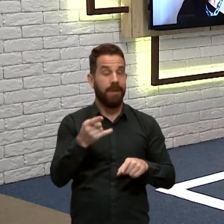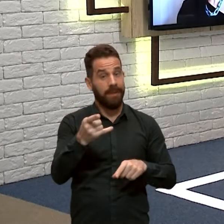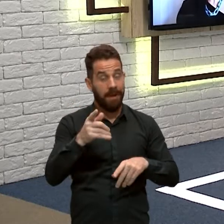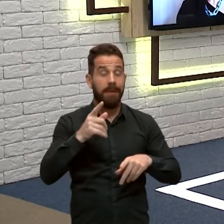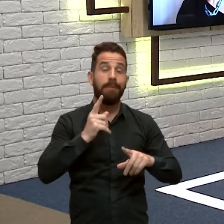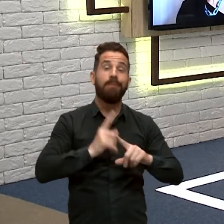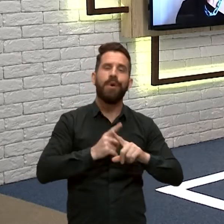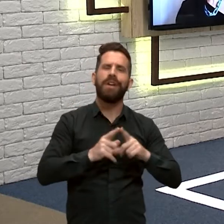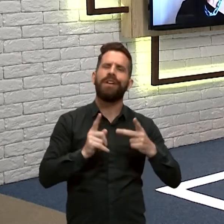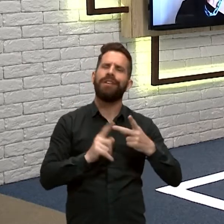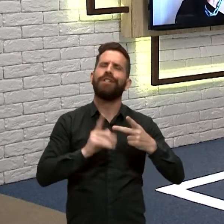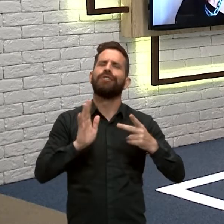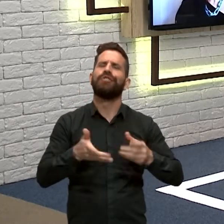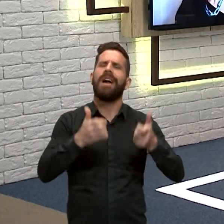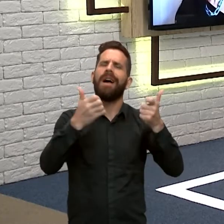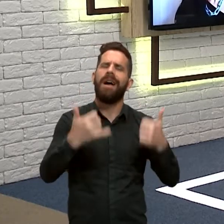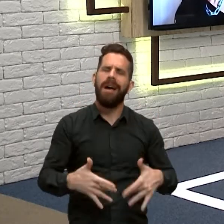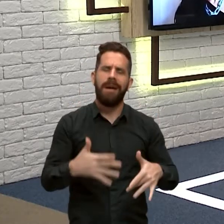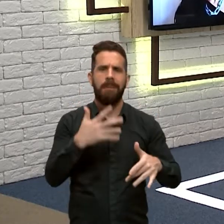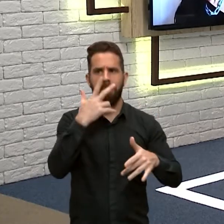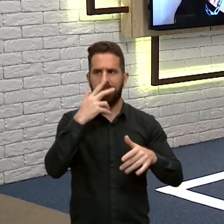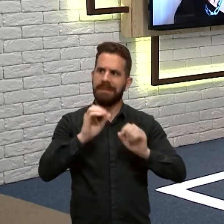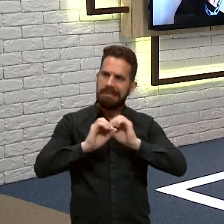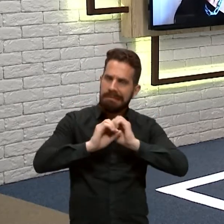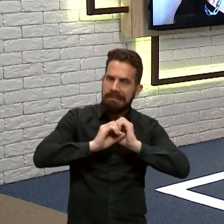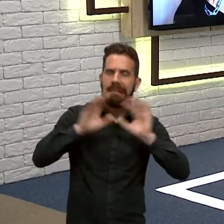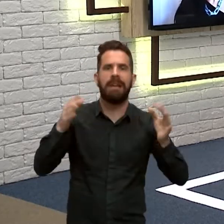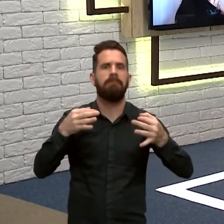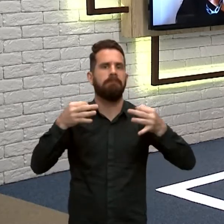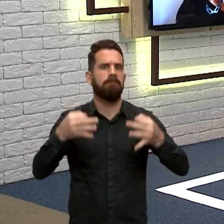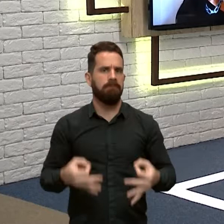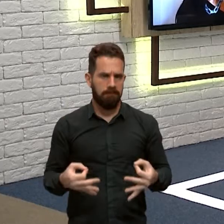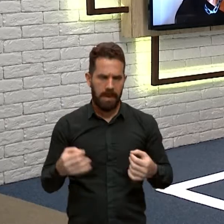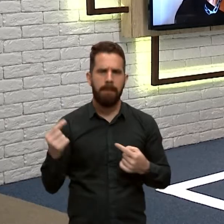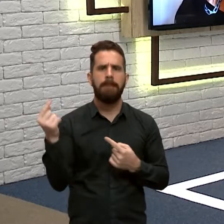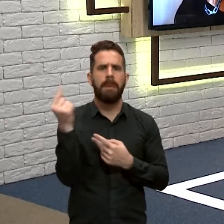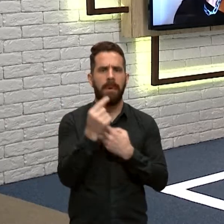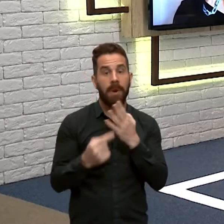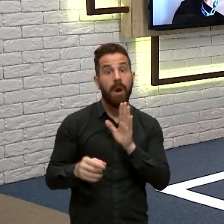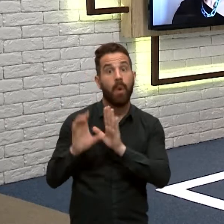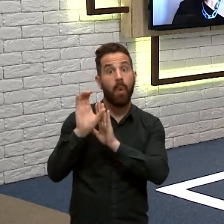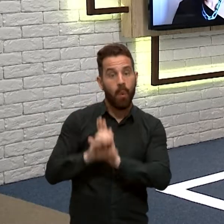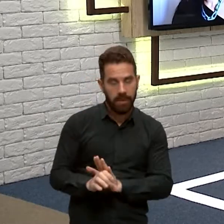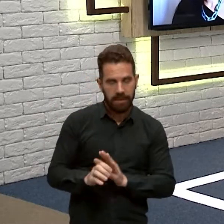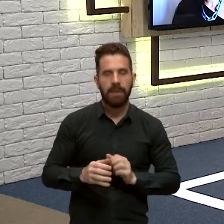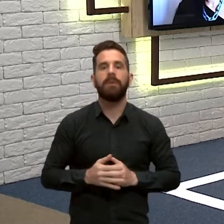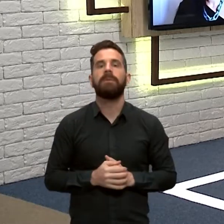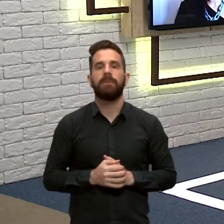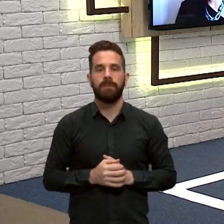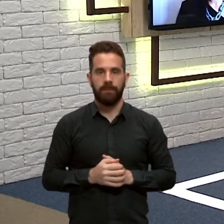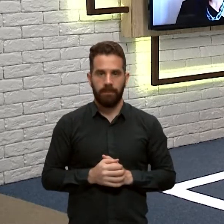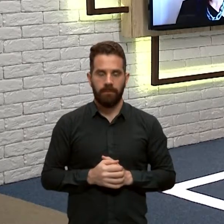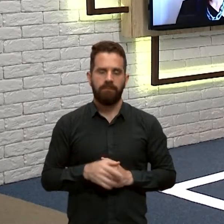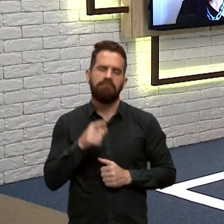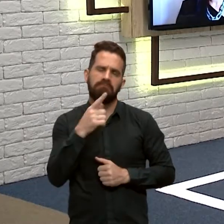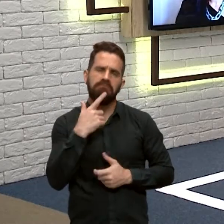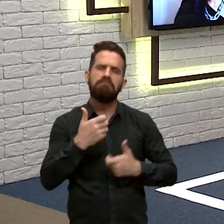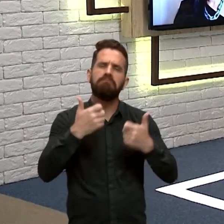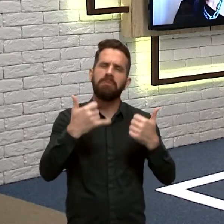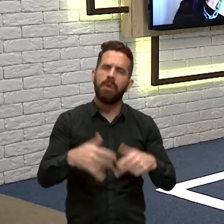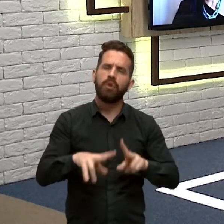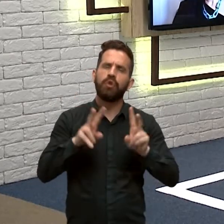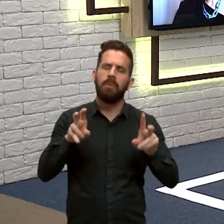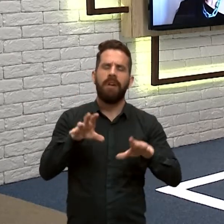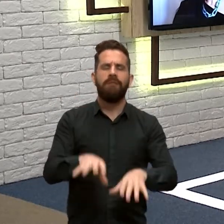aí uma explicação muito pontual, muito bacana sobre esses conceitos. Já falando sobre a questão da formação